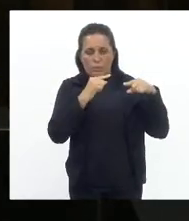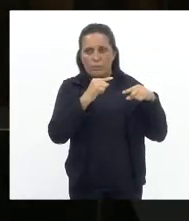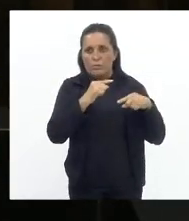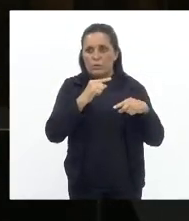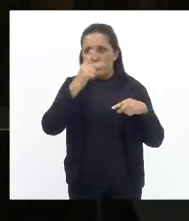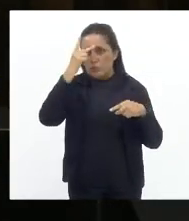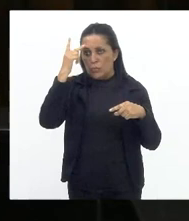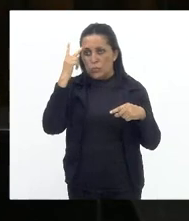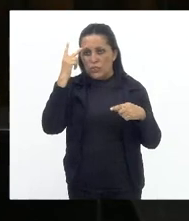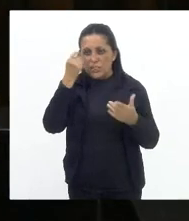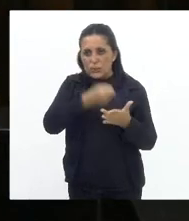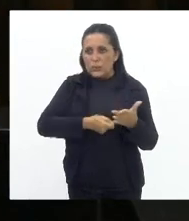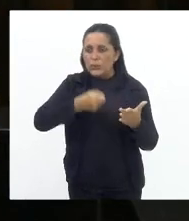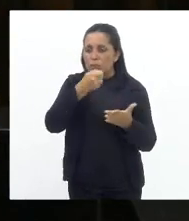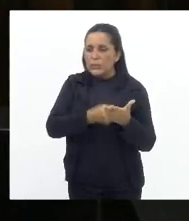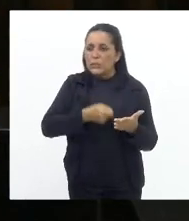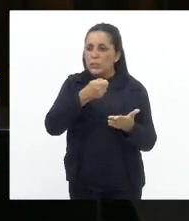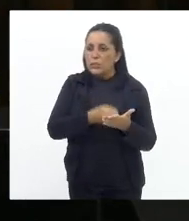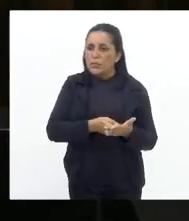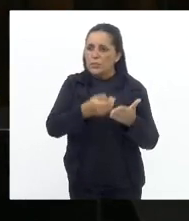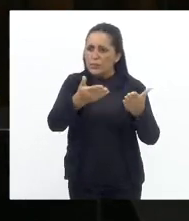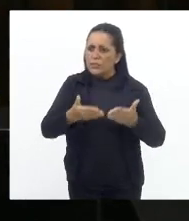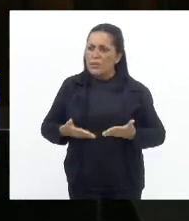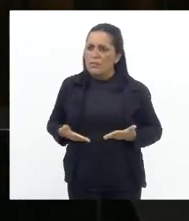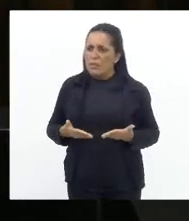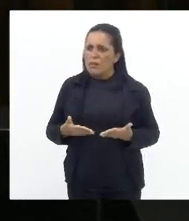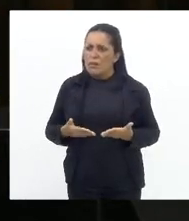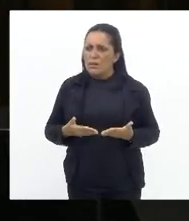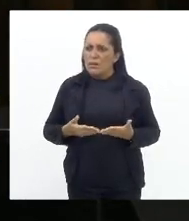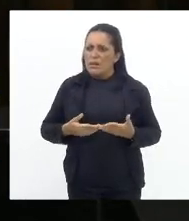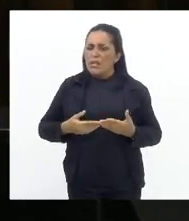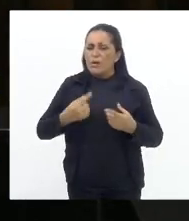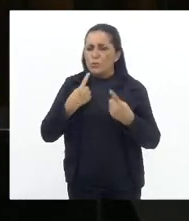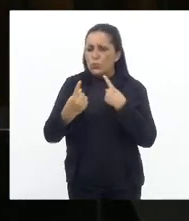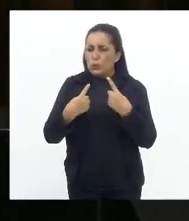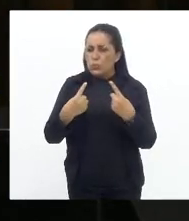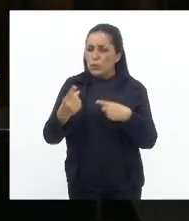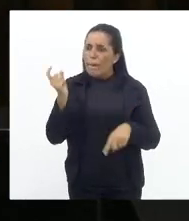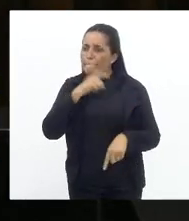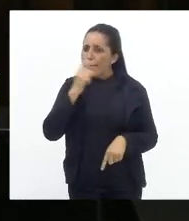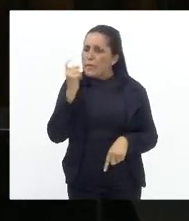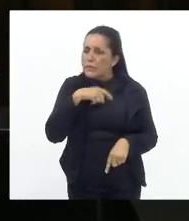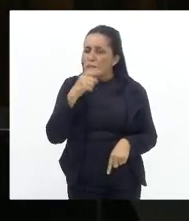insistem em trazer esse discurso hipócrita mentiroso